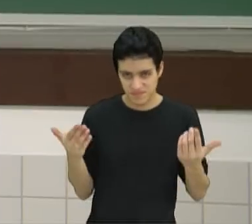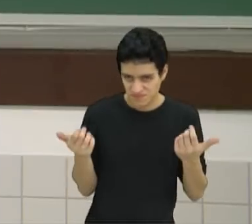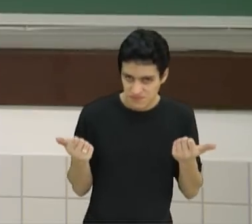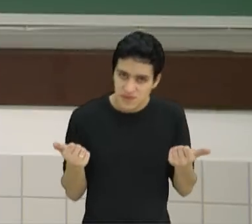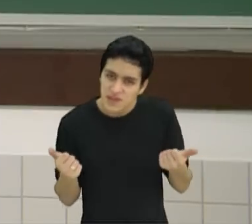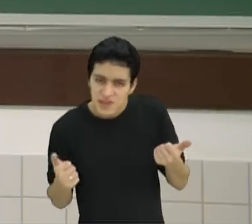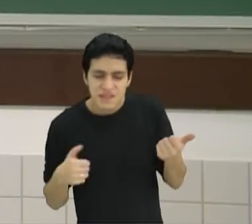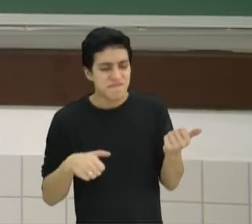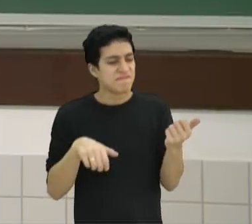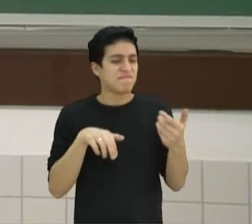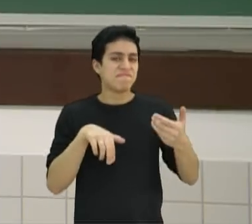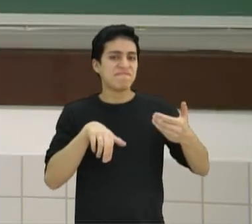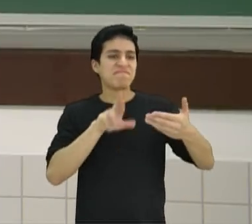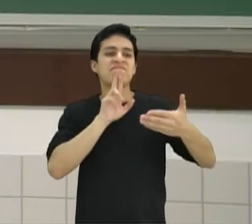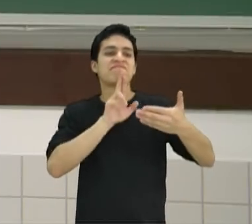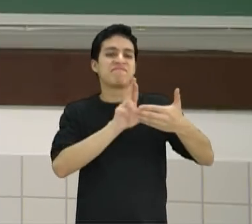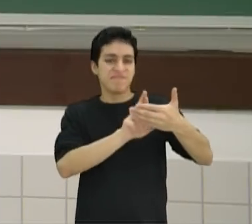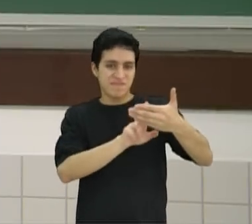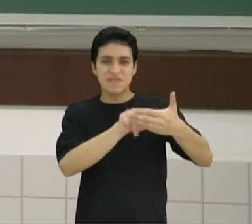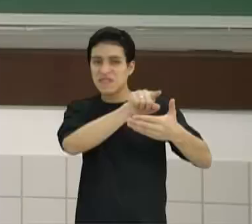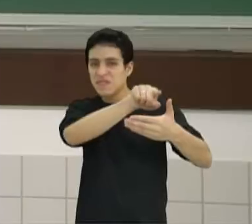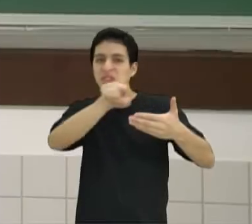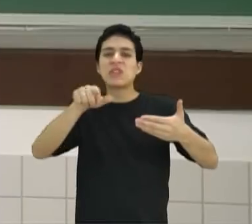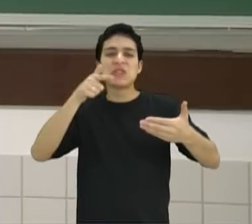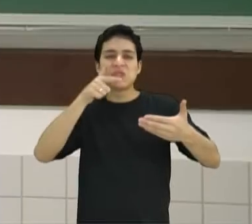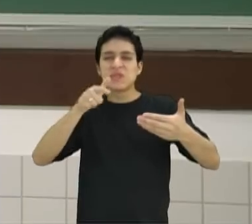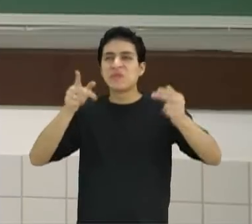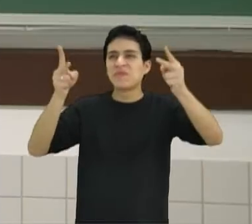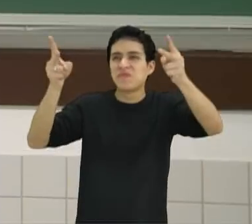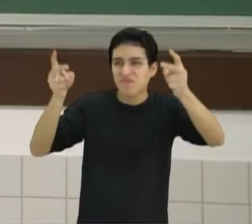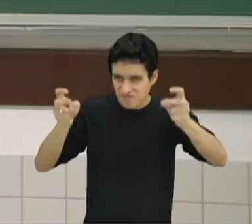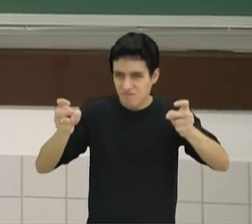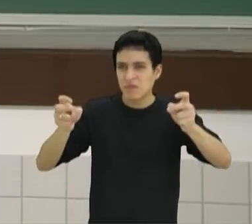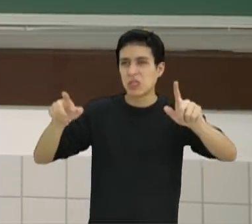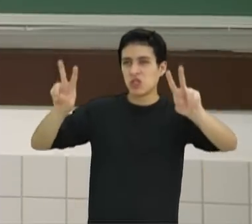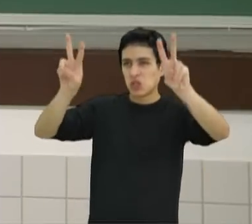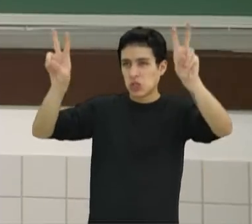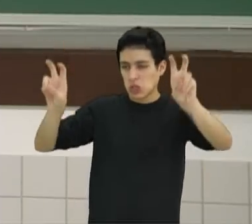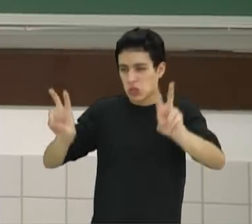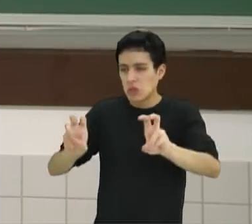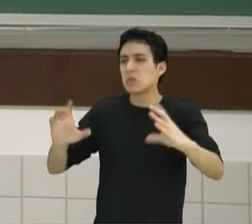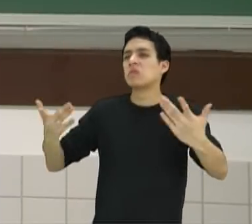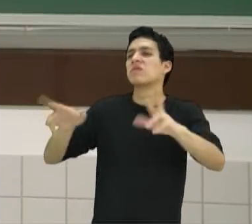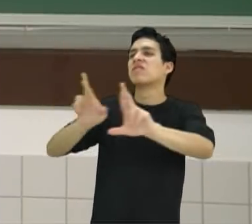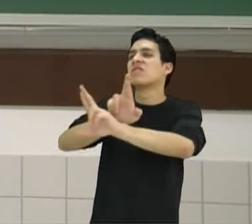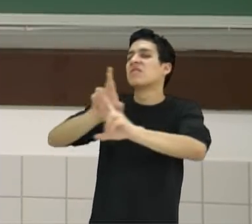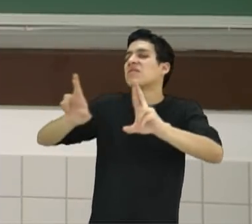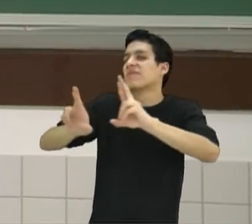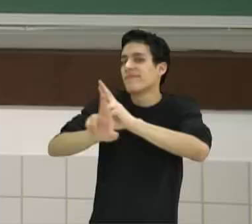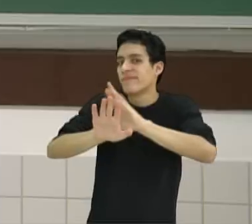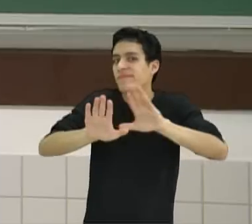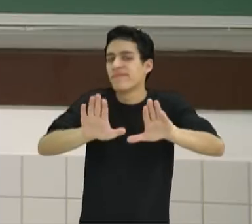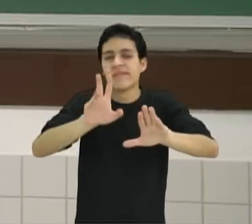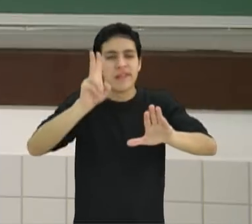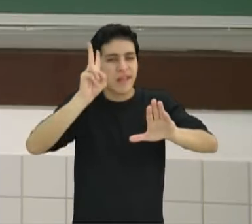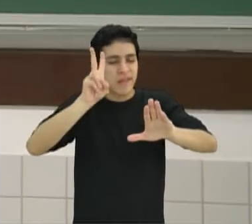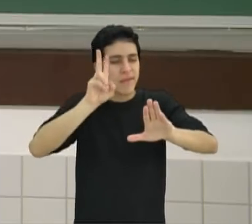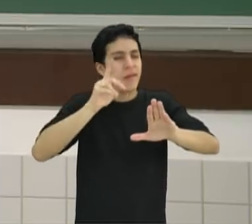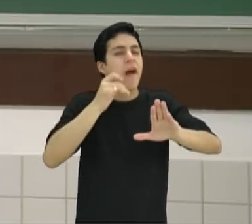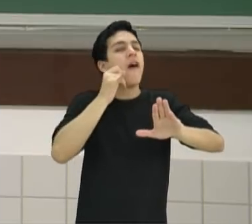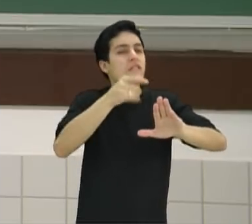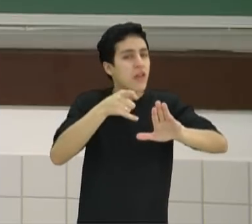Respondeu? Conseguiu identificar qual é a relação do subtítulo com o título? Lembrando que, se a sua ideia de resposta é a